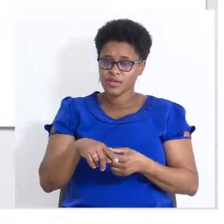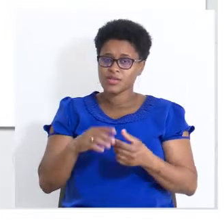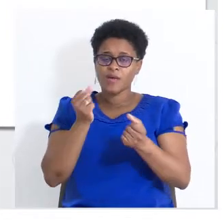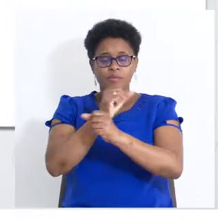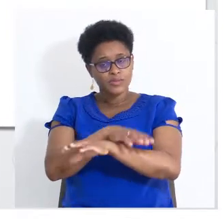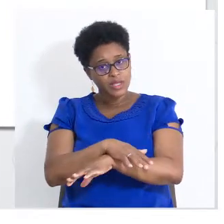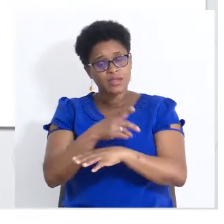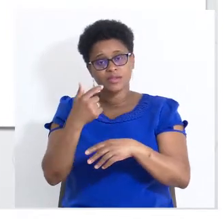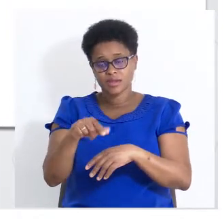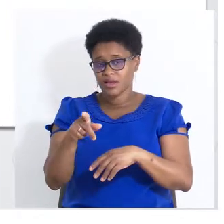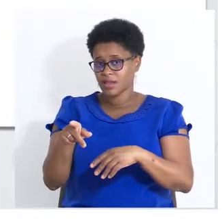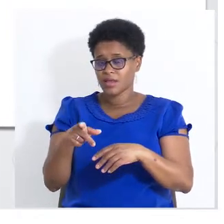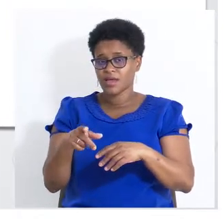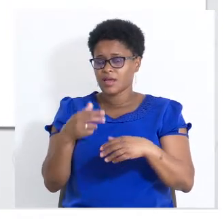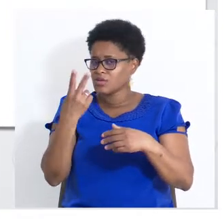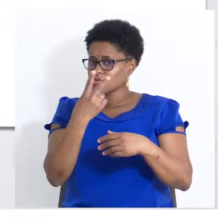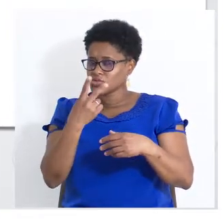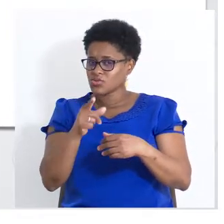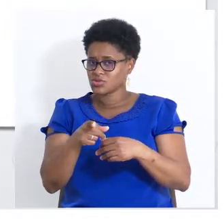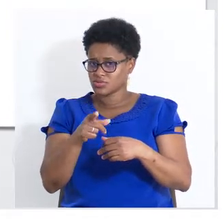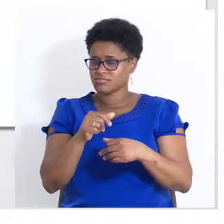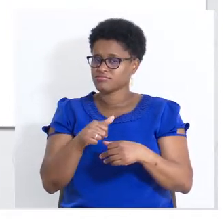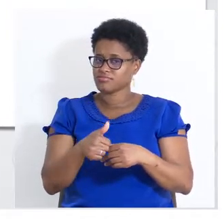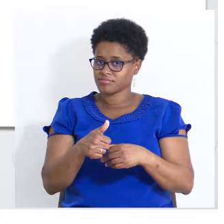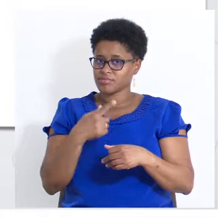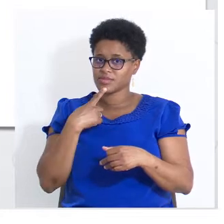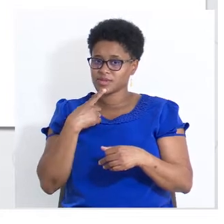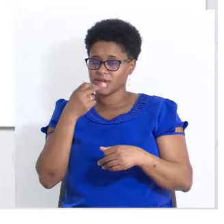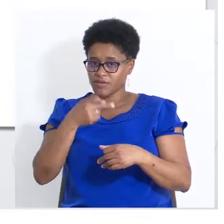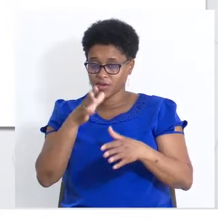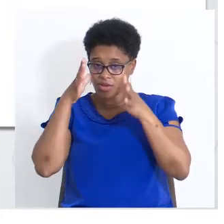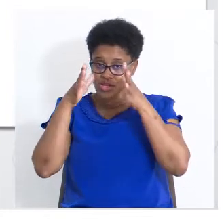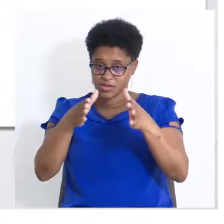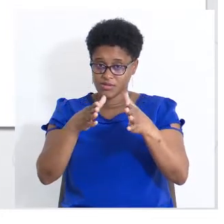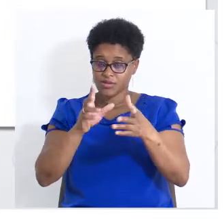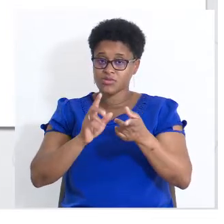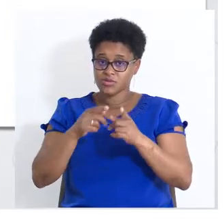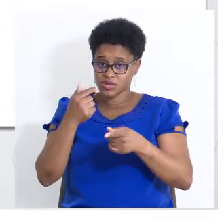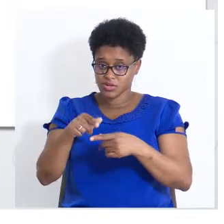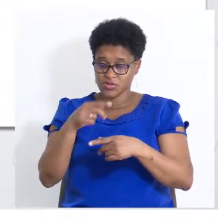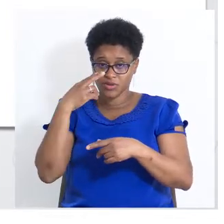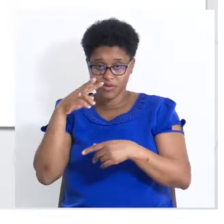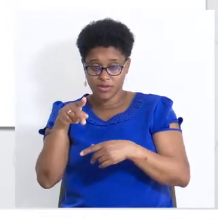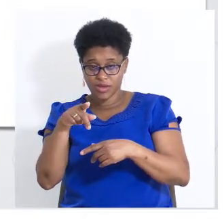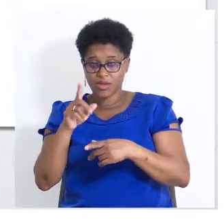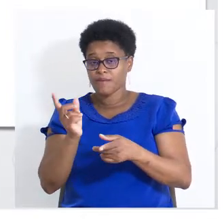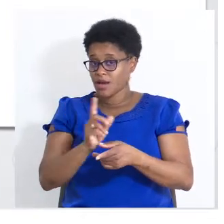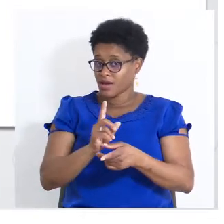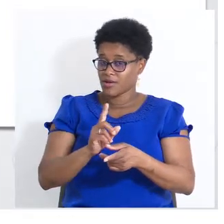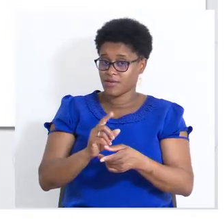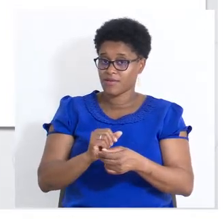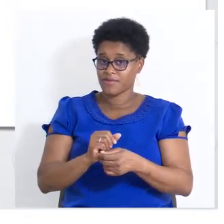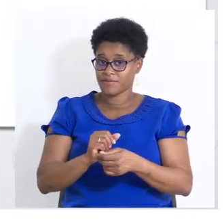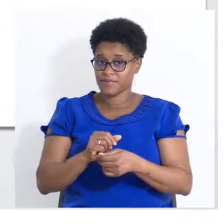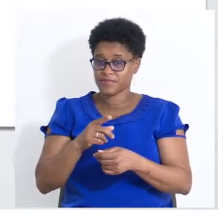vezes a publicidade não tem lá todos os dois textos, está bem? Então fica com atenção naquilo que fores ver para